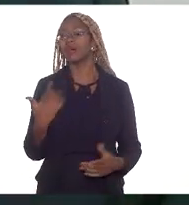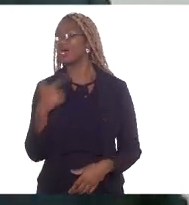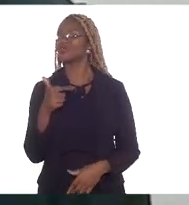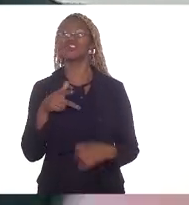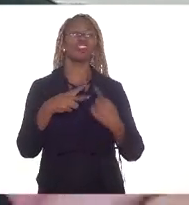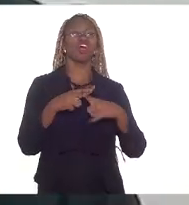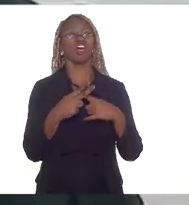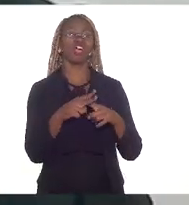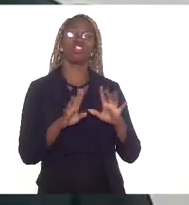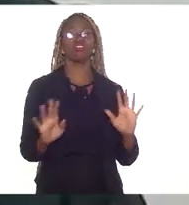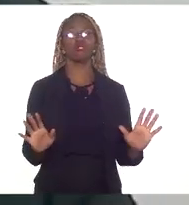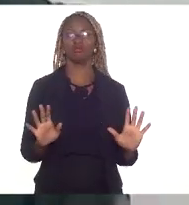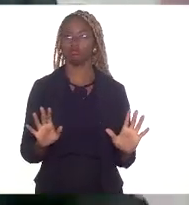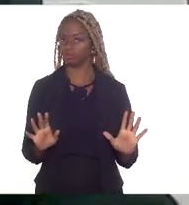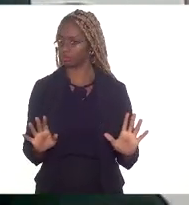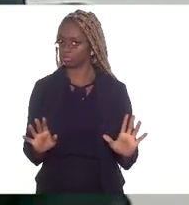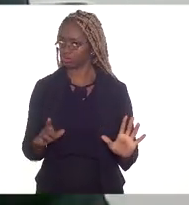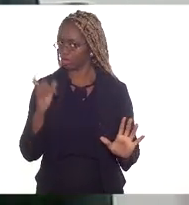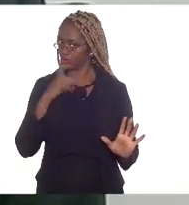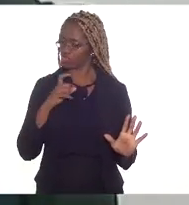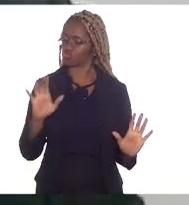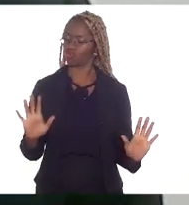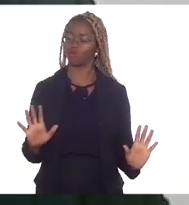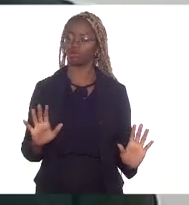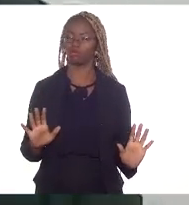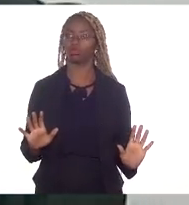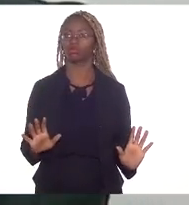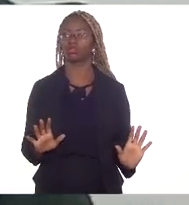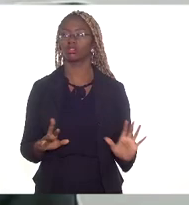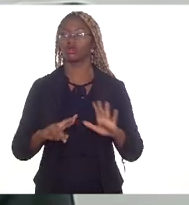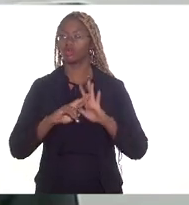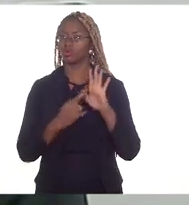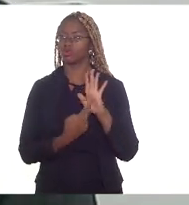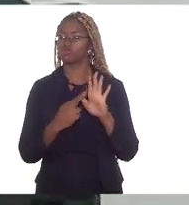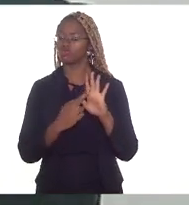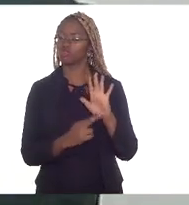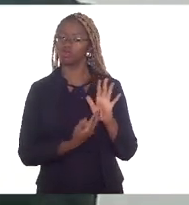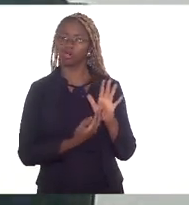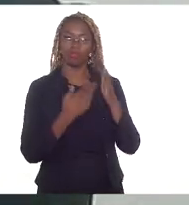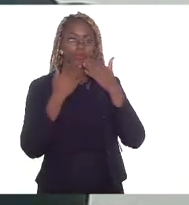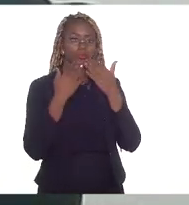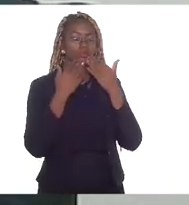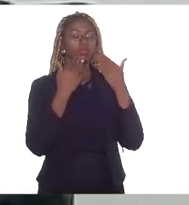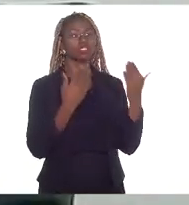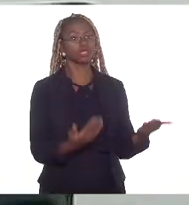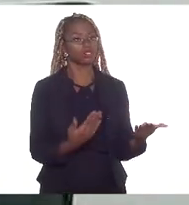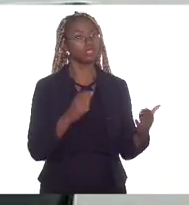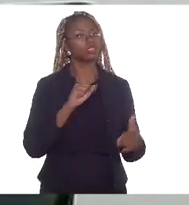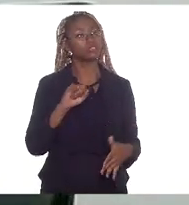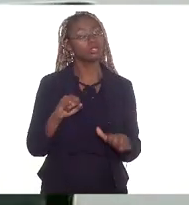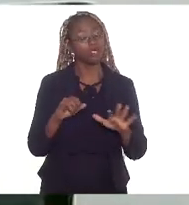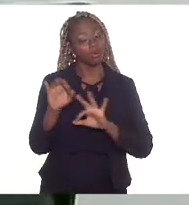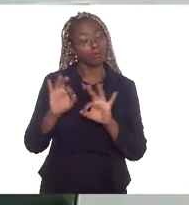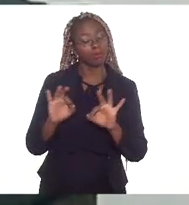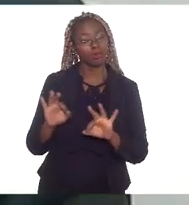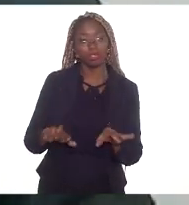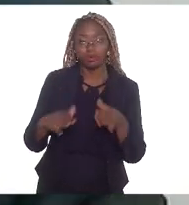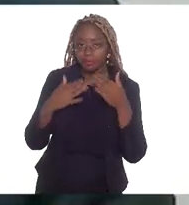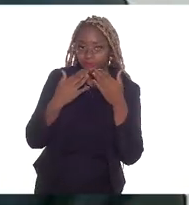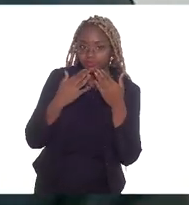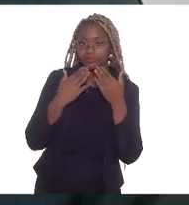vai haver ajustes. Isso não é verdade. O plano de recuperação, o regime, ele é apresentado, Se um plano apresentado